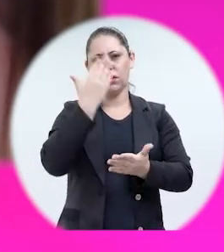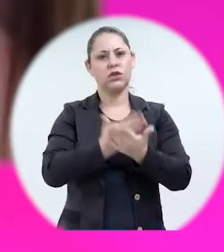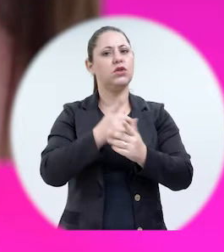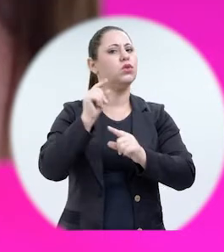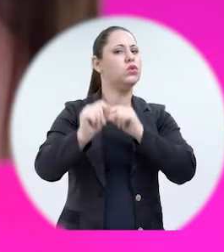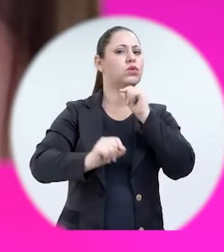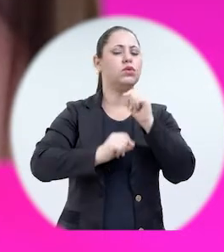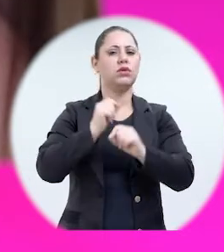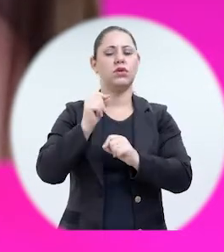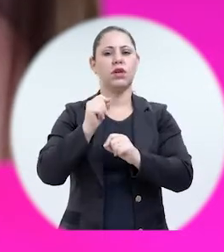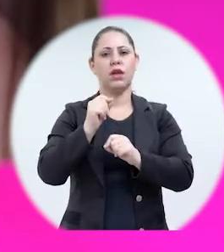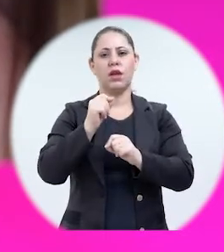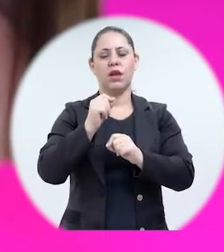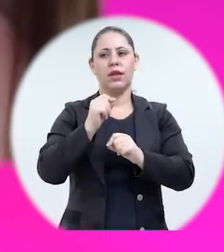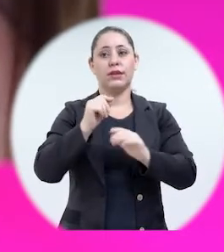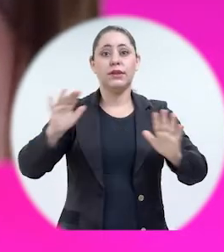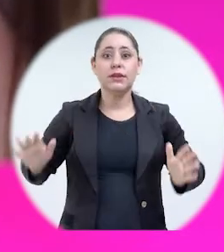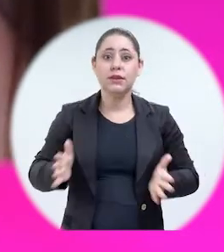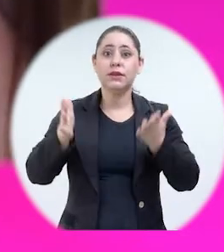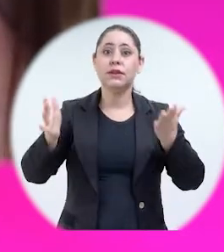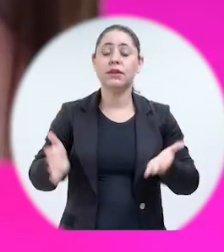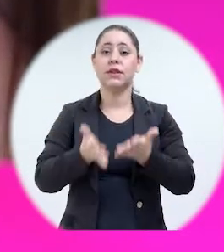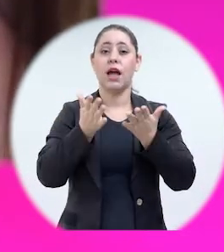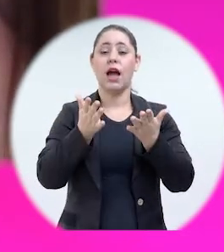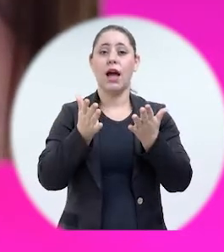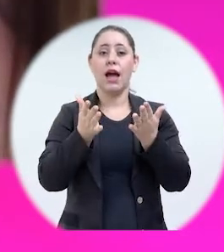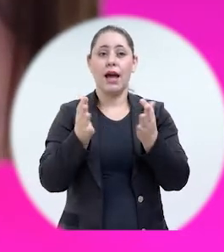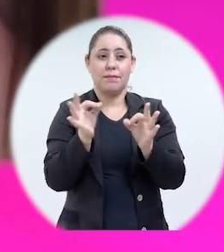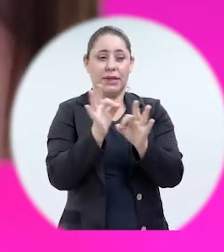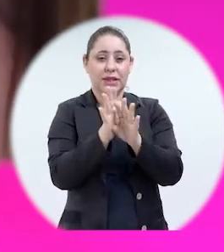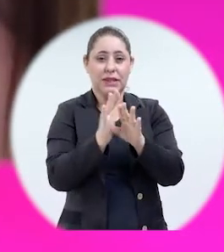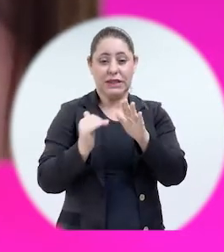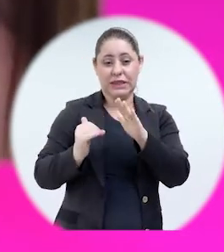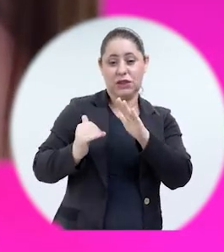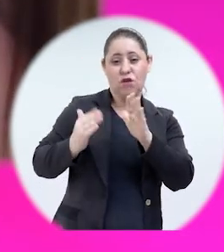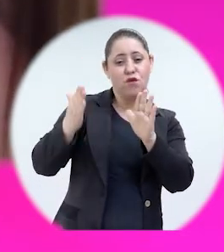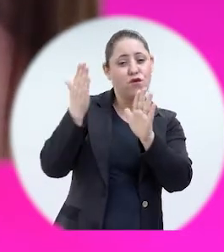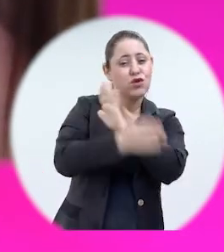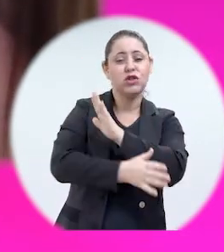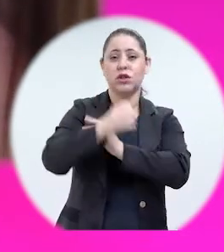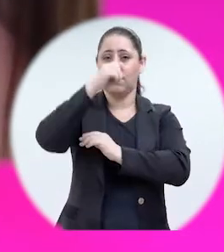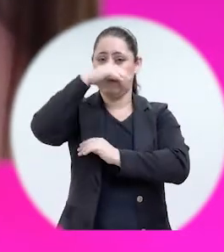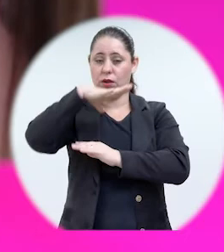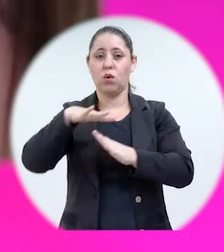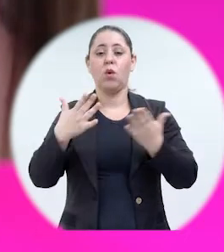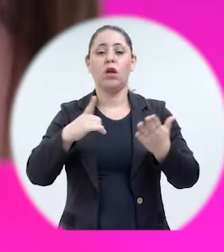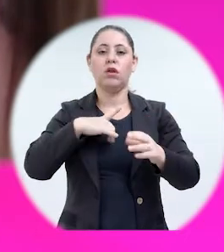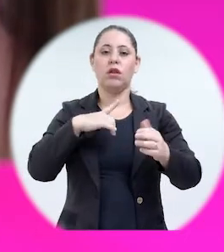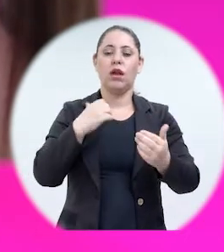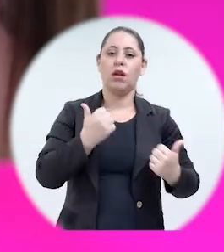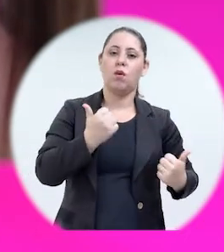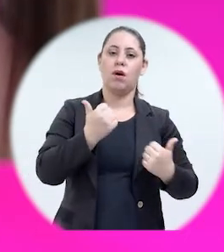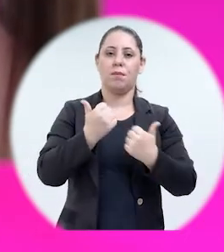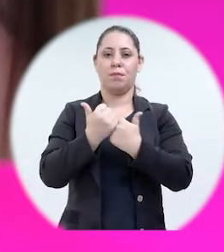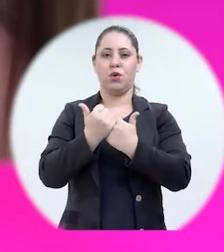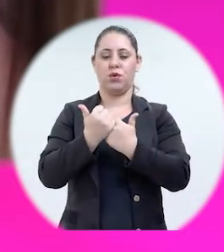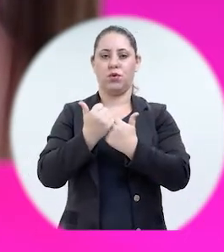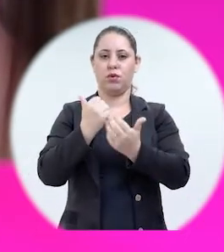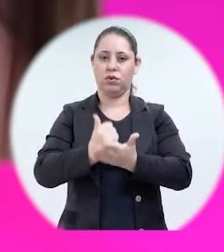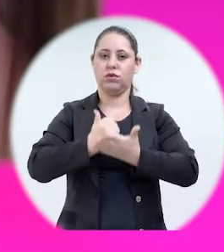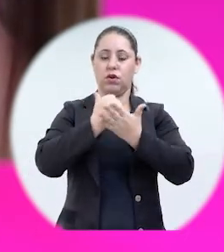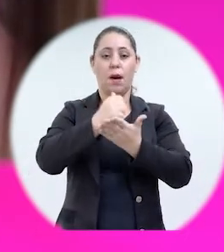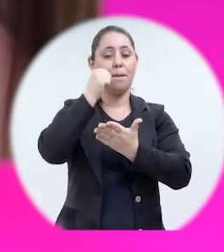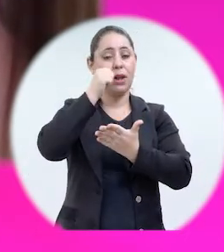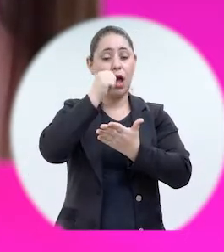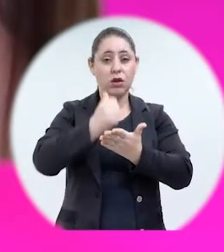Eu acredito que ela se sinta estimulada realmente a sair do ciclo da violência quando existe um amparo.